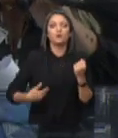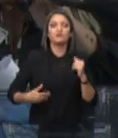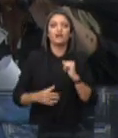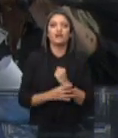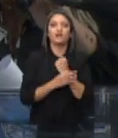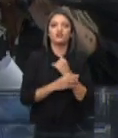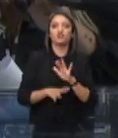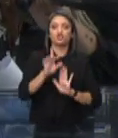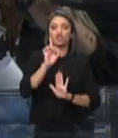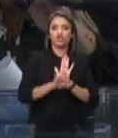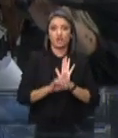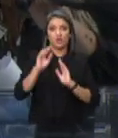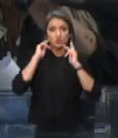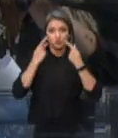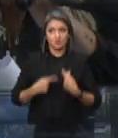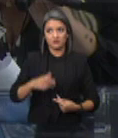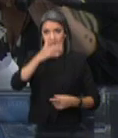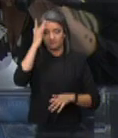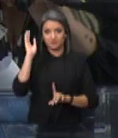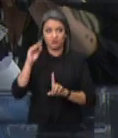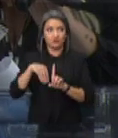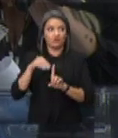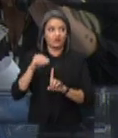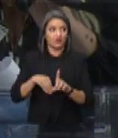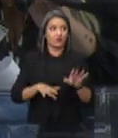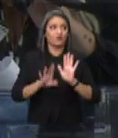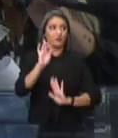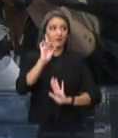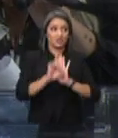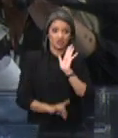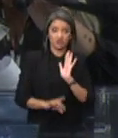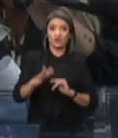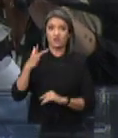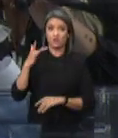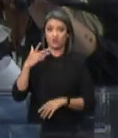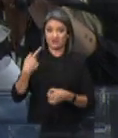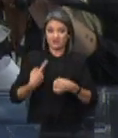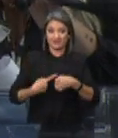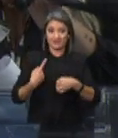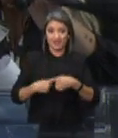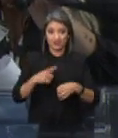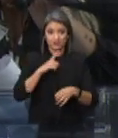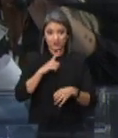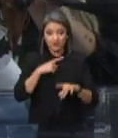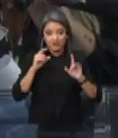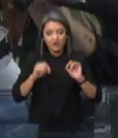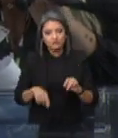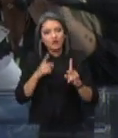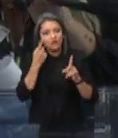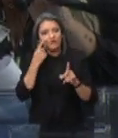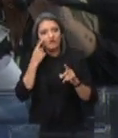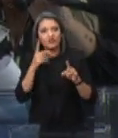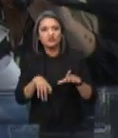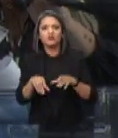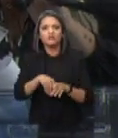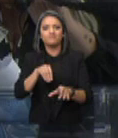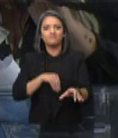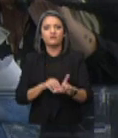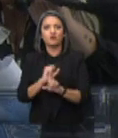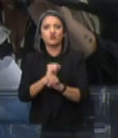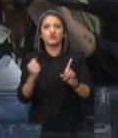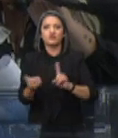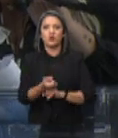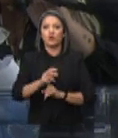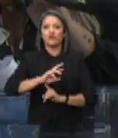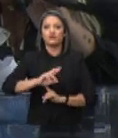dos vulnerabilizados uma política de direito à cidade que reconheça condição conclusão social e não promova subtração